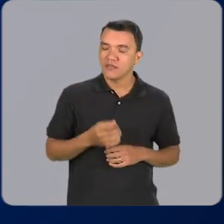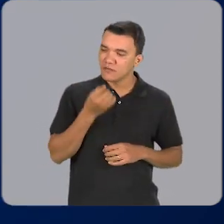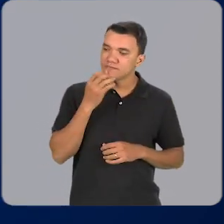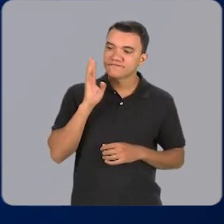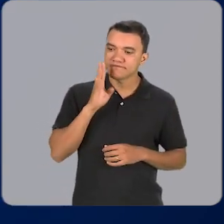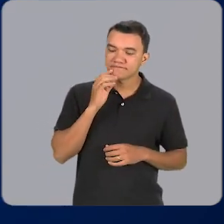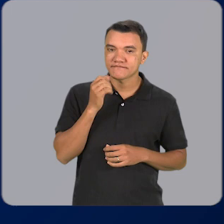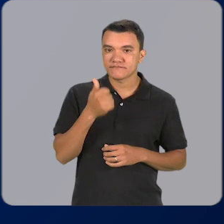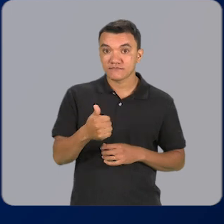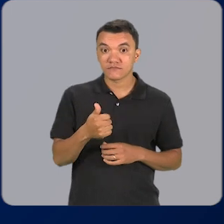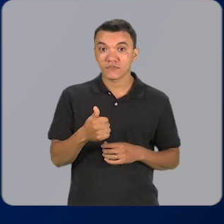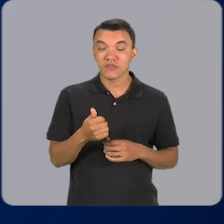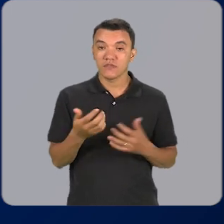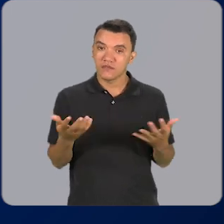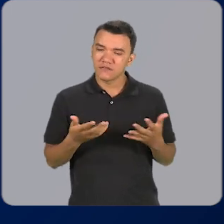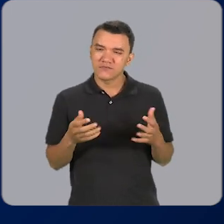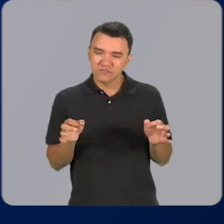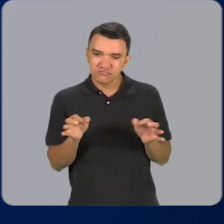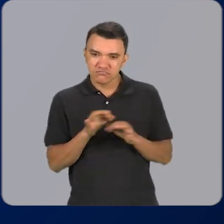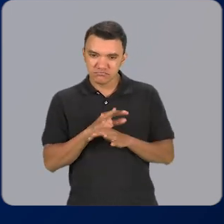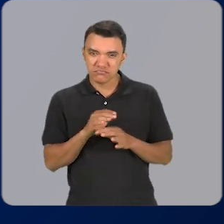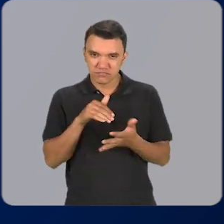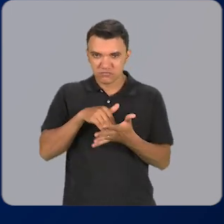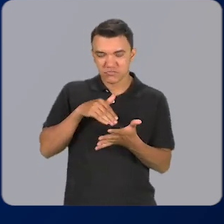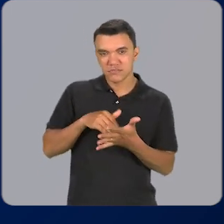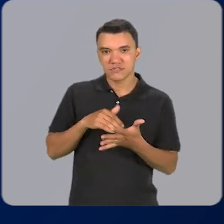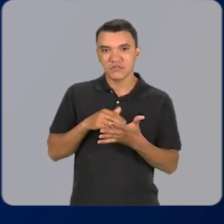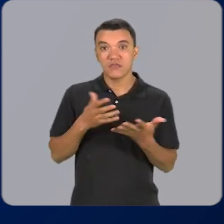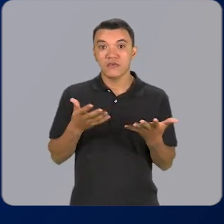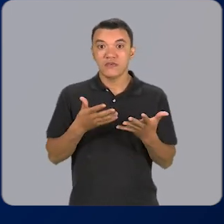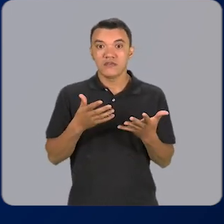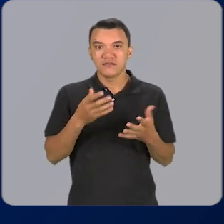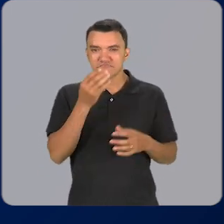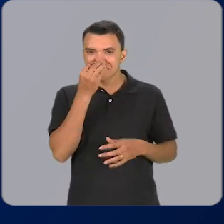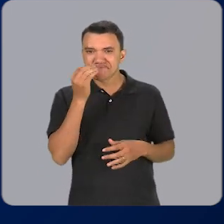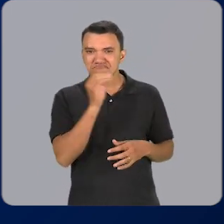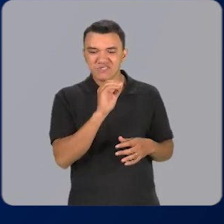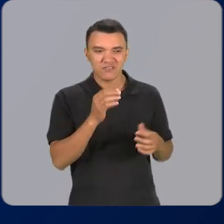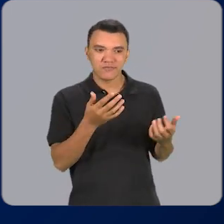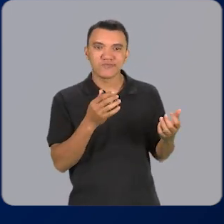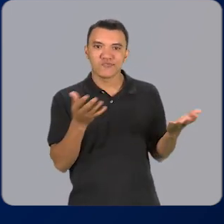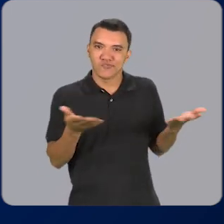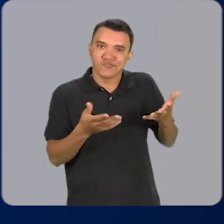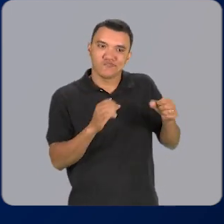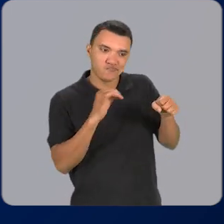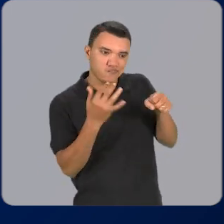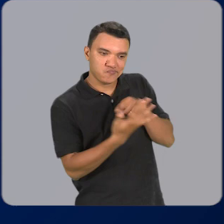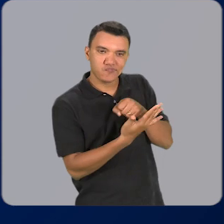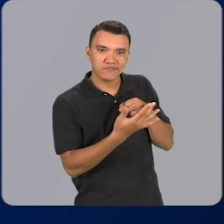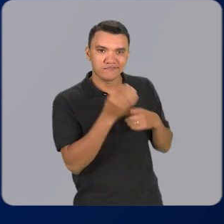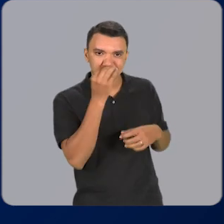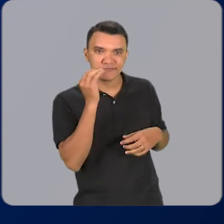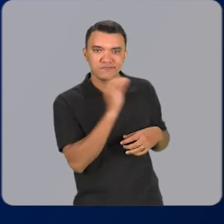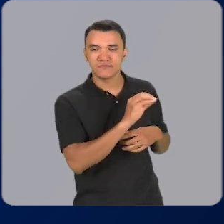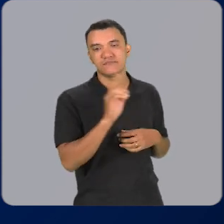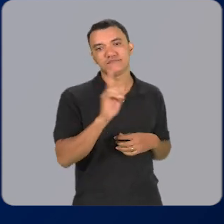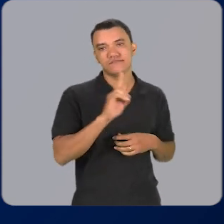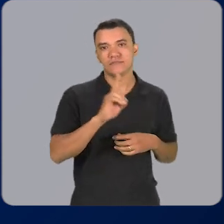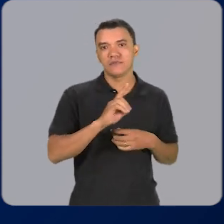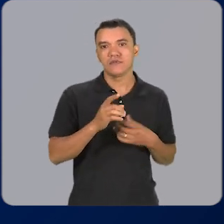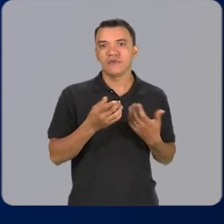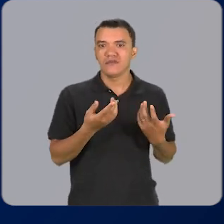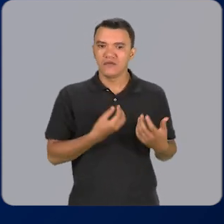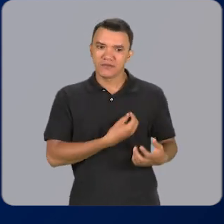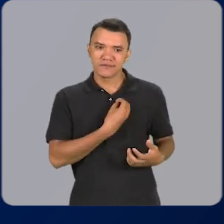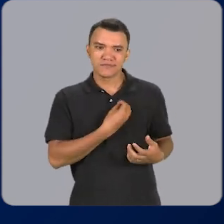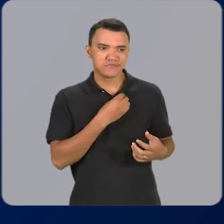nosso bate-papo, a gente não pode ignorar esse momento que a gente está vivendo de pandemia, a vida de todo mundo precisou ser